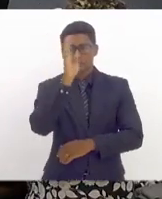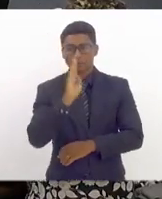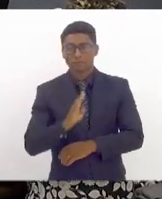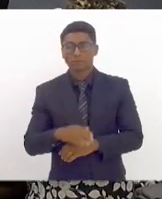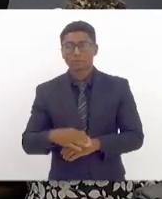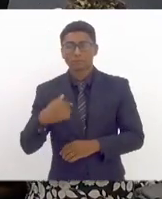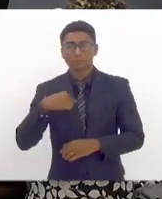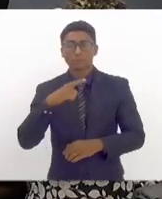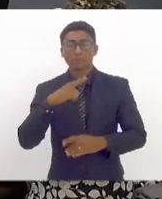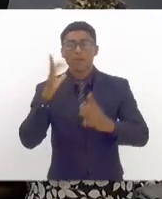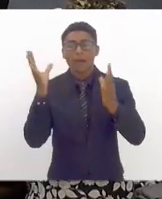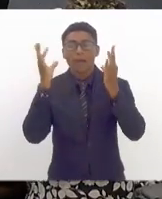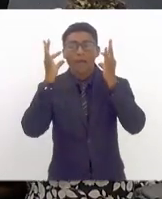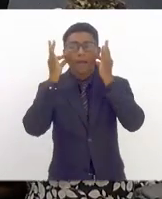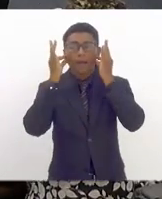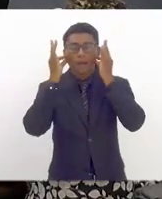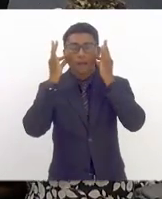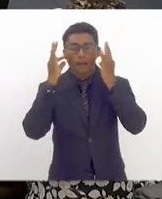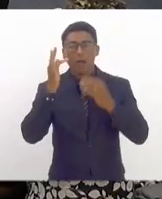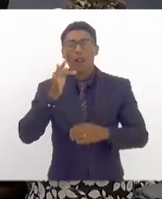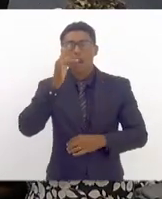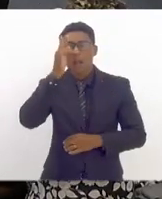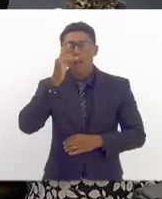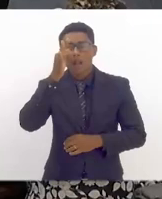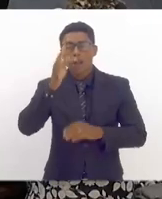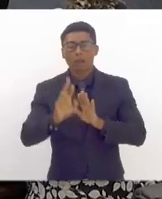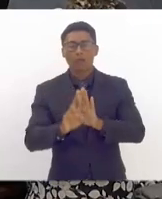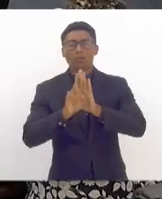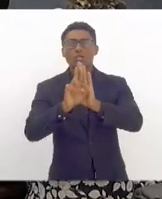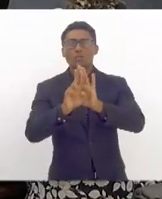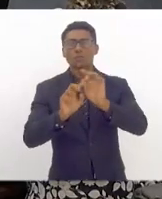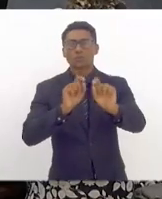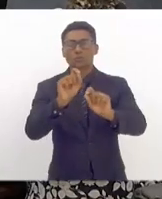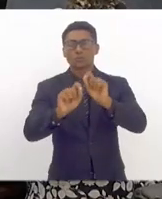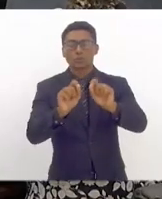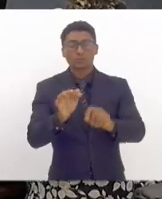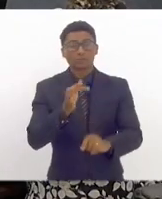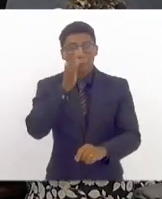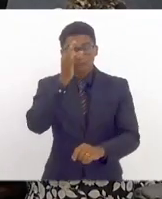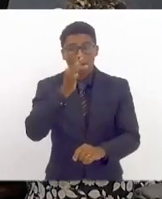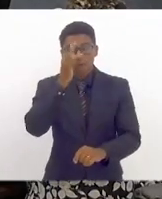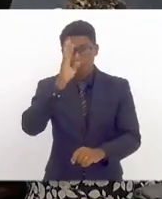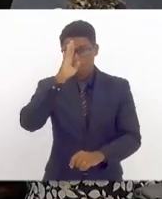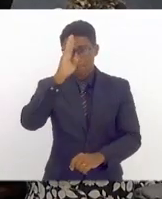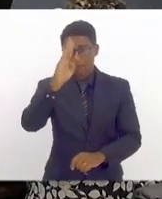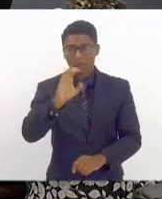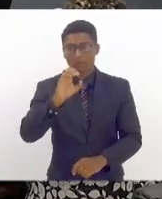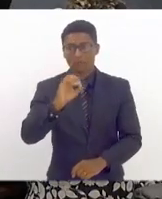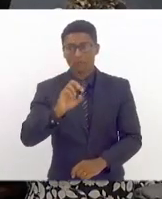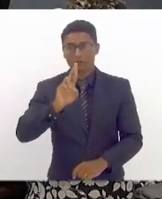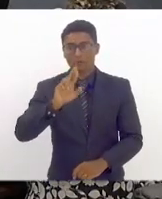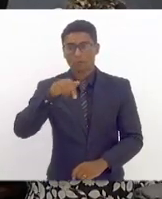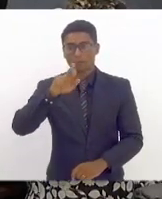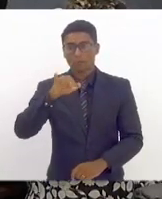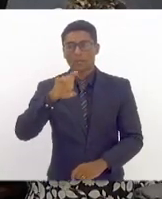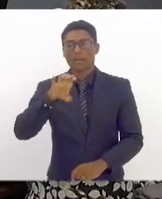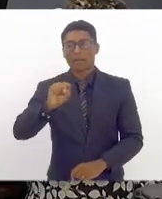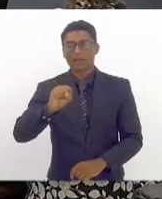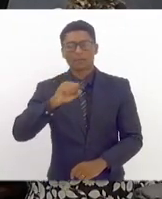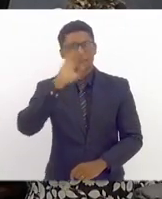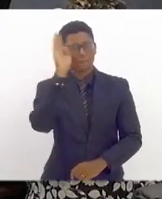de brinco que são flores que representam as flores Principalmente as orquídeas que dão no Brasil todo